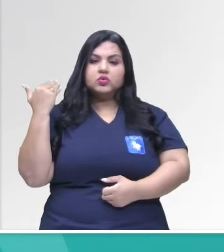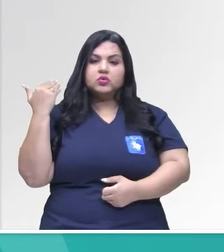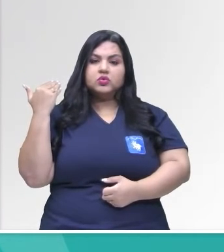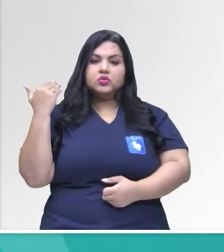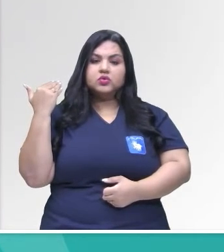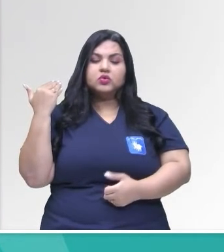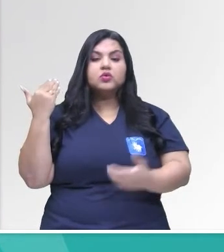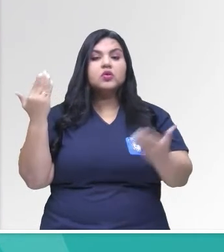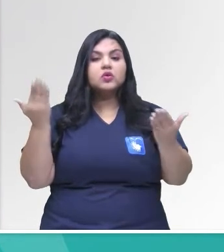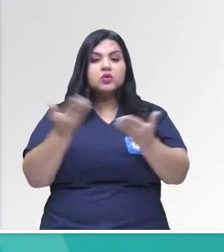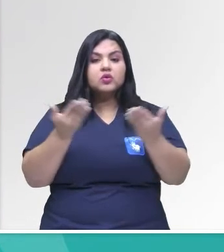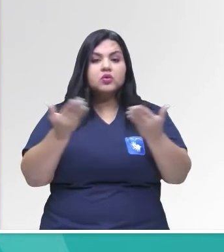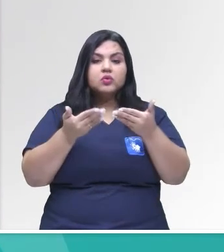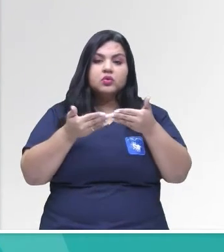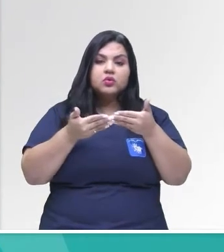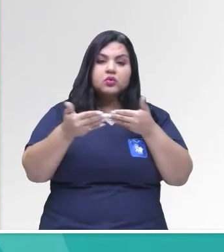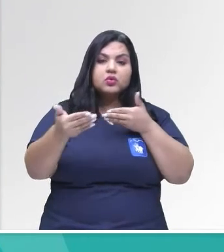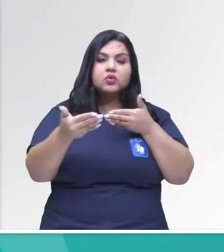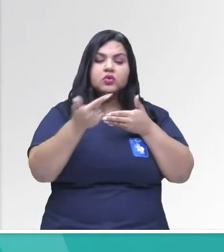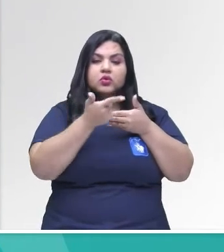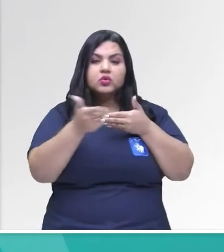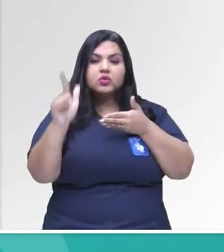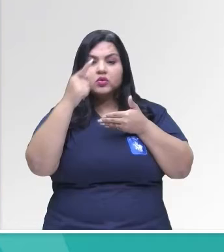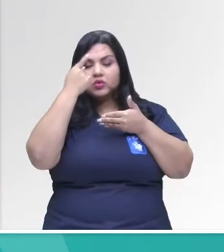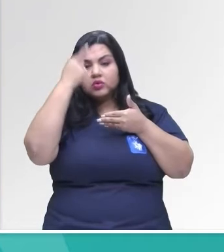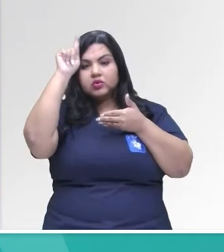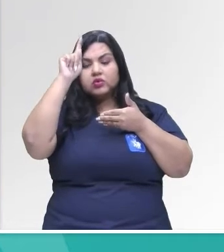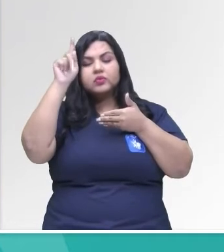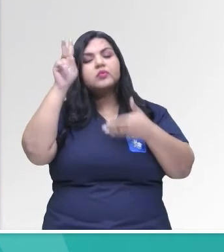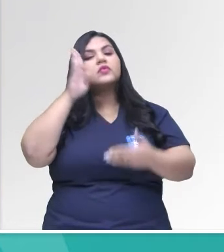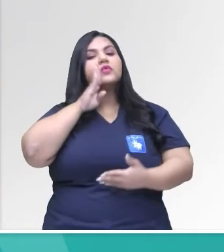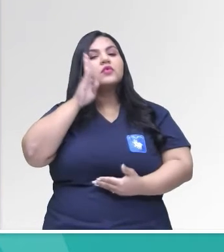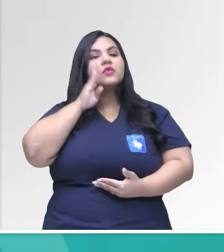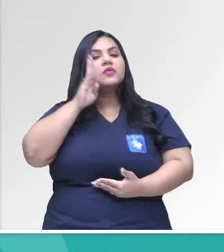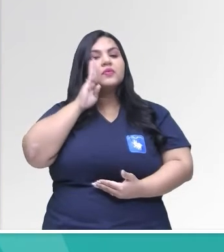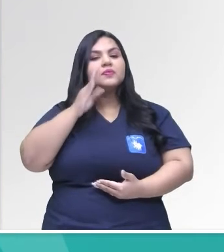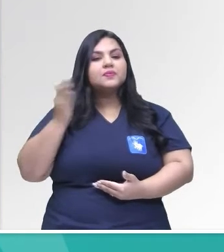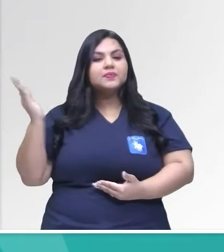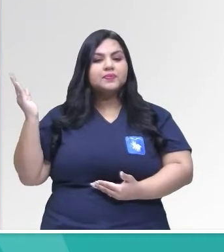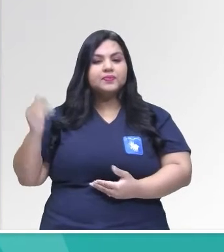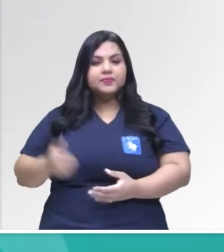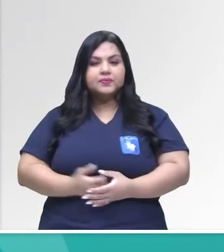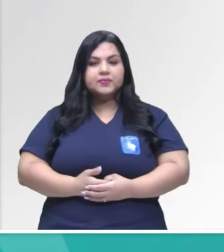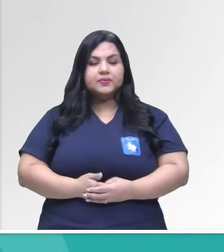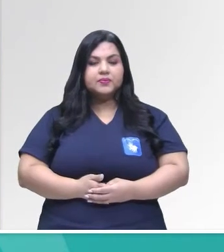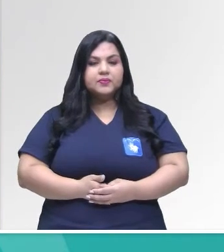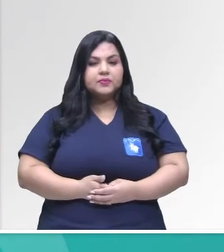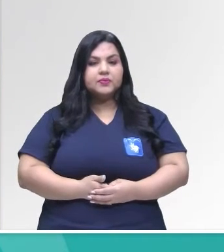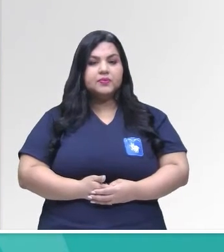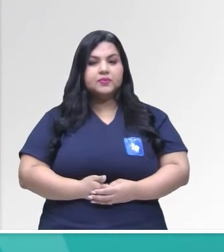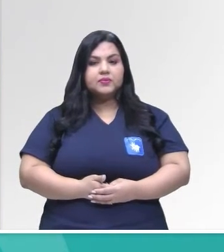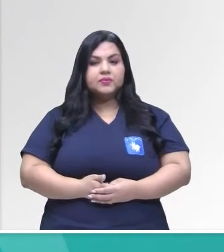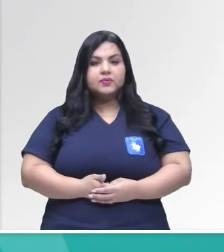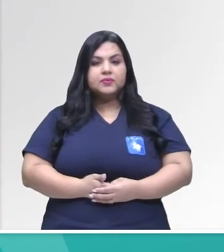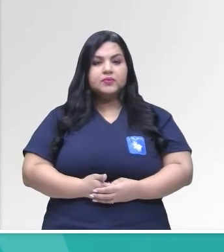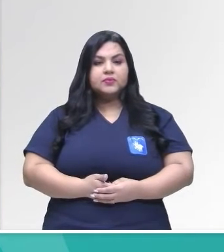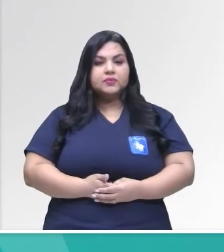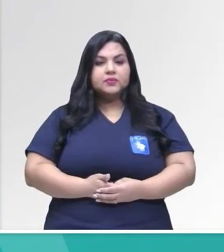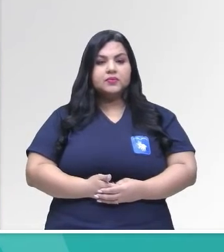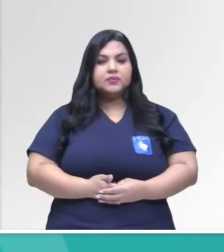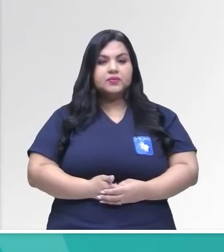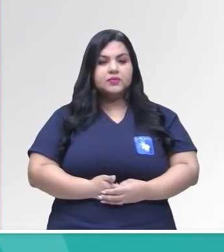entrando aqui um pouquinho em uma outra invenção bem legal. Vamos lá. Eu tenho aqui a invenção